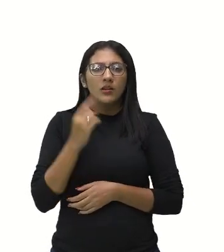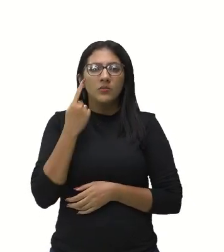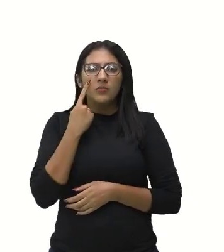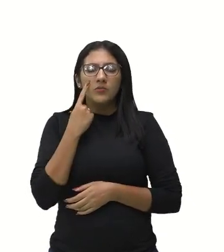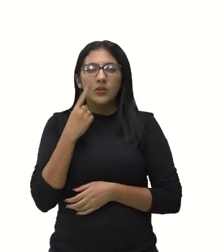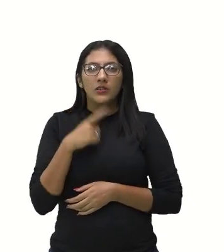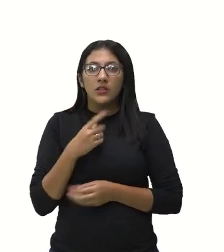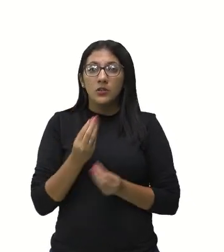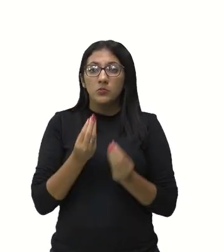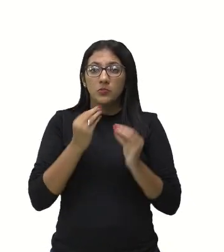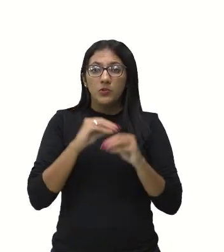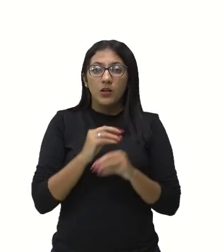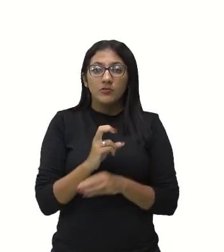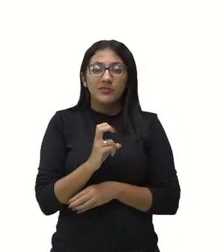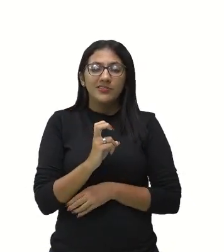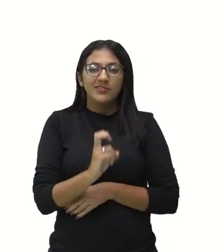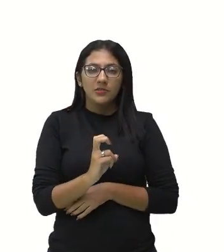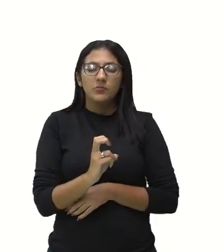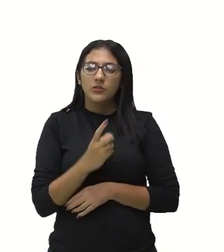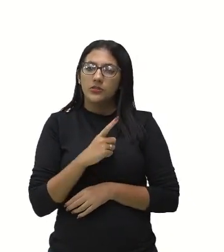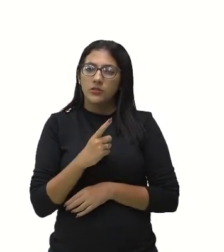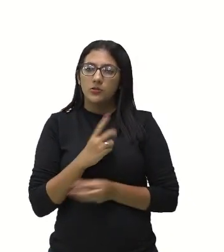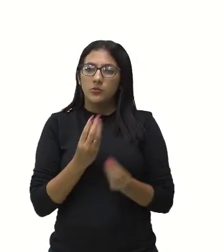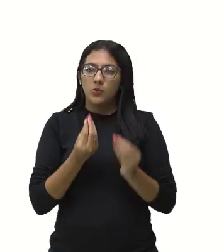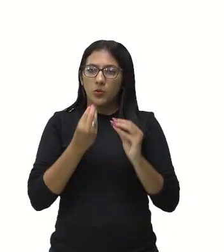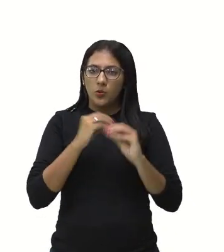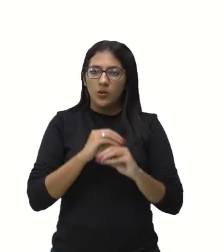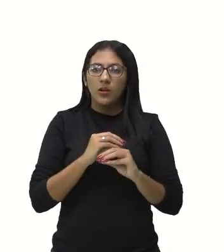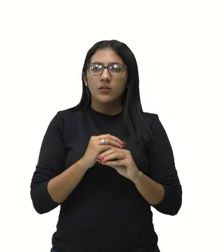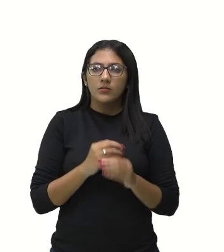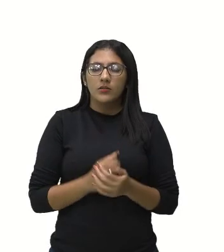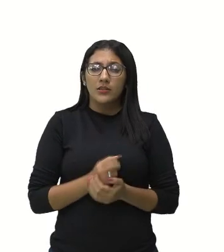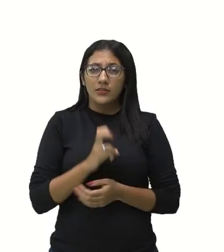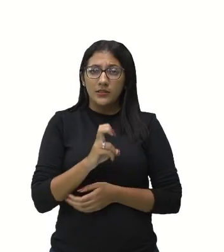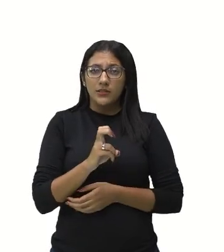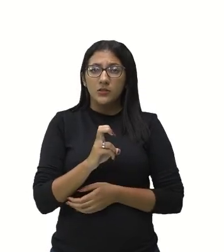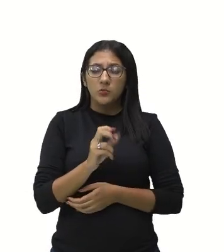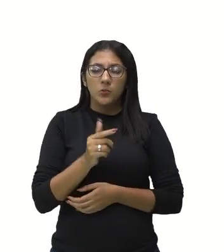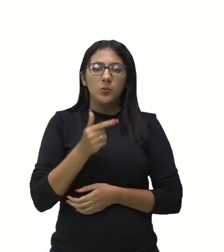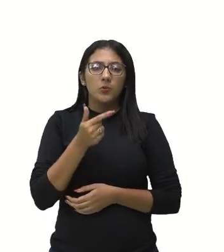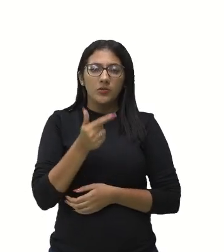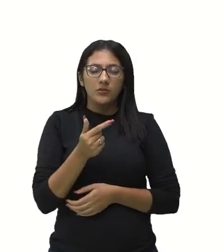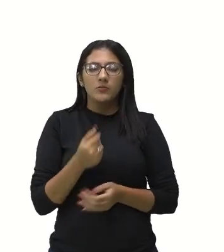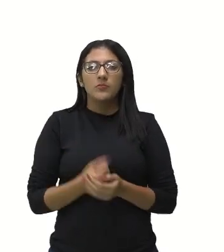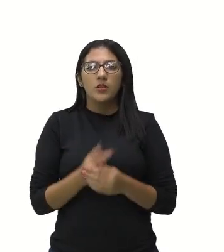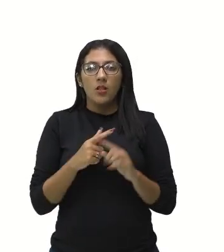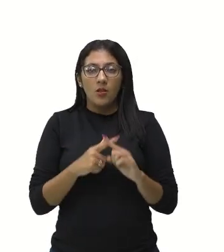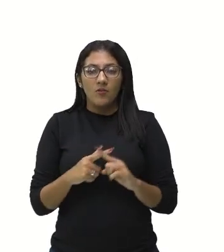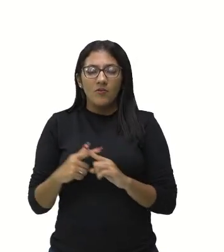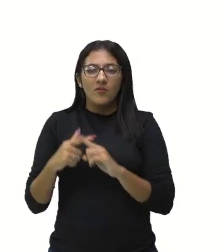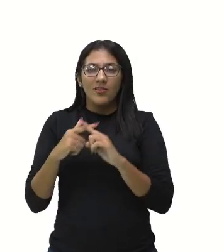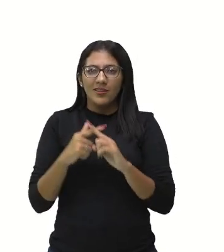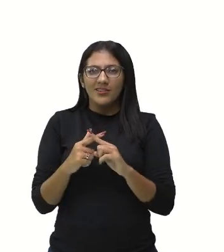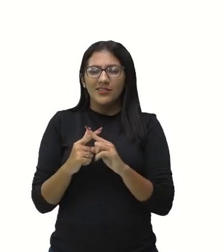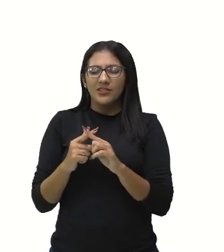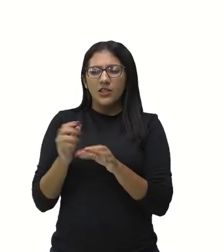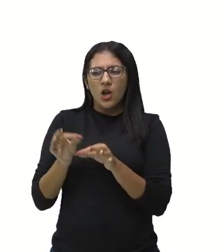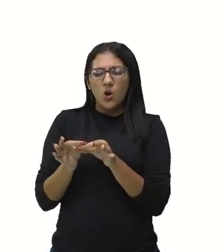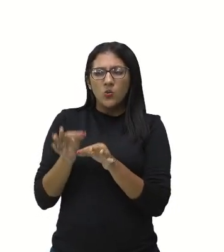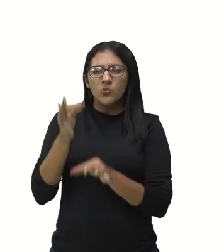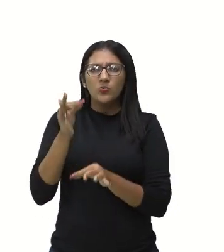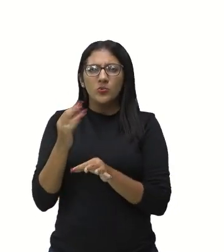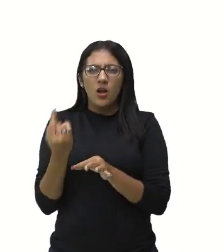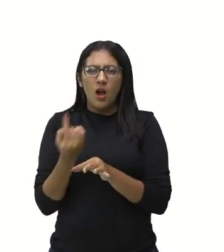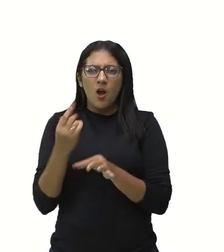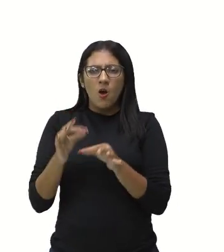vale 5, né? Então, vai ser 5 elevado ao quadrado, vezes a sua altura. A